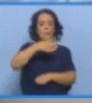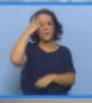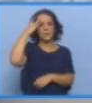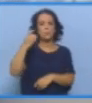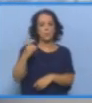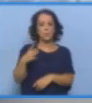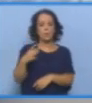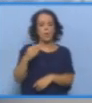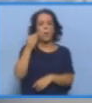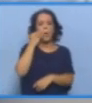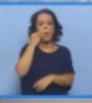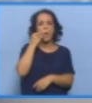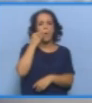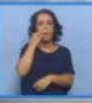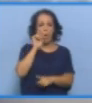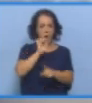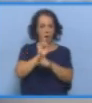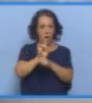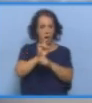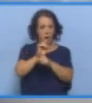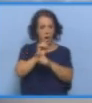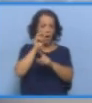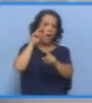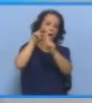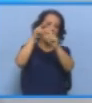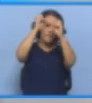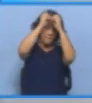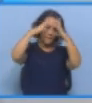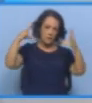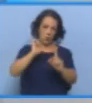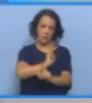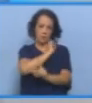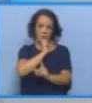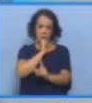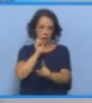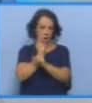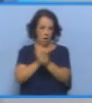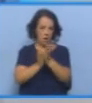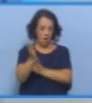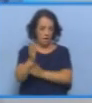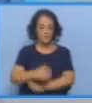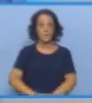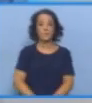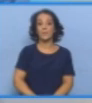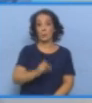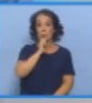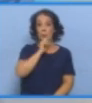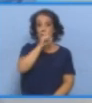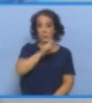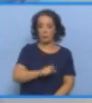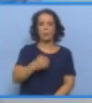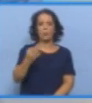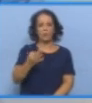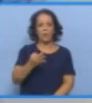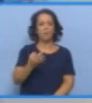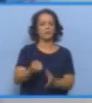origem essa visão do Dom Manuel Martins? Sim. O Dom Manuel Martins foi impulsionador de dispositivos de ação